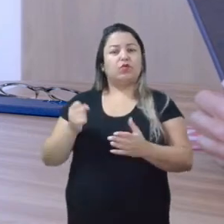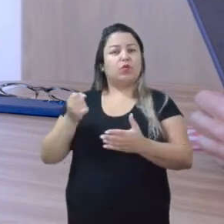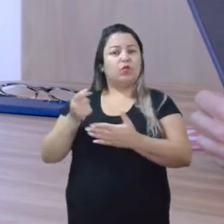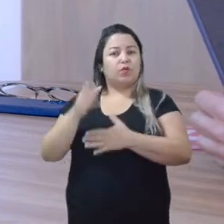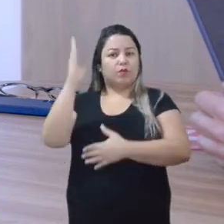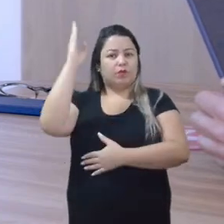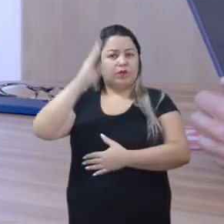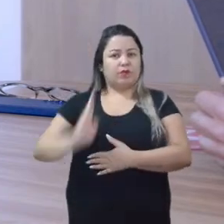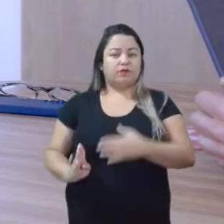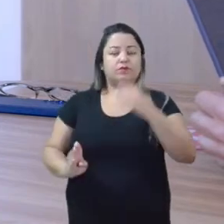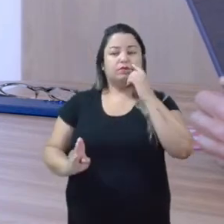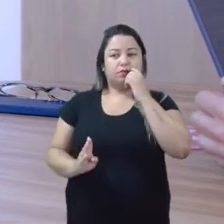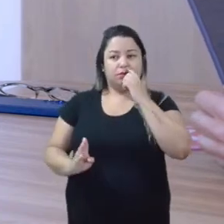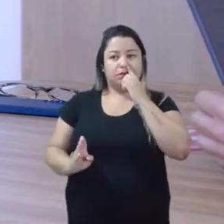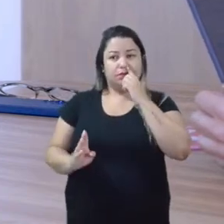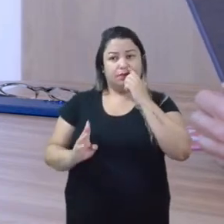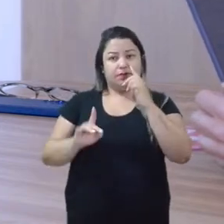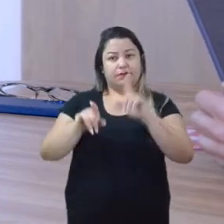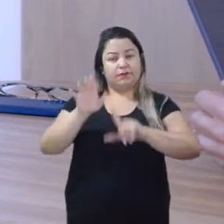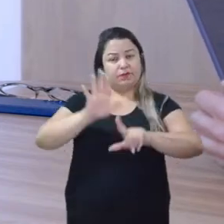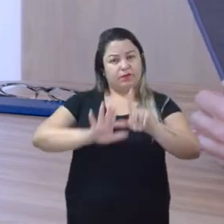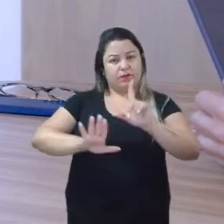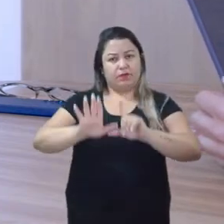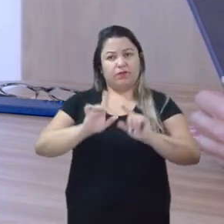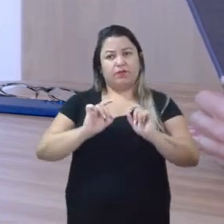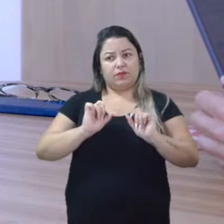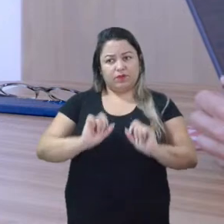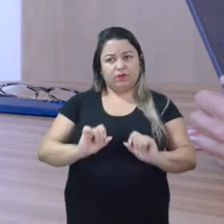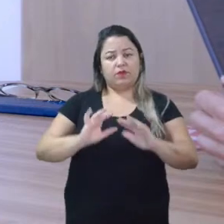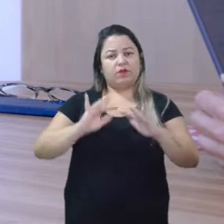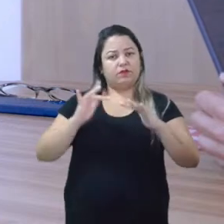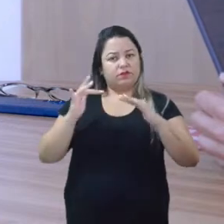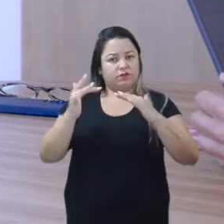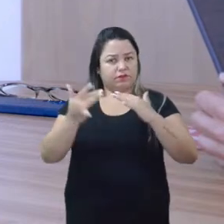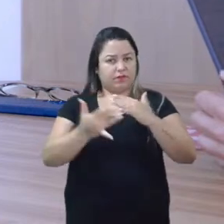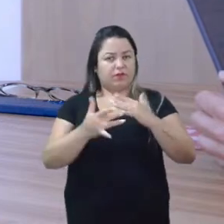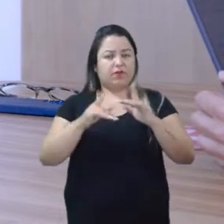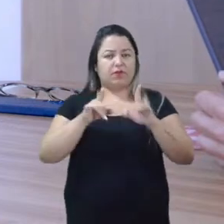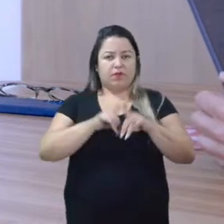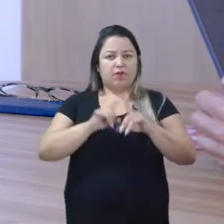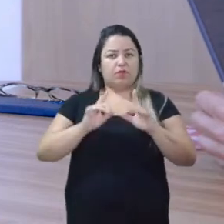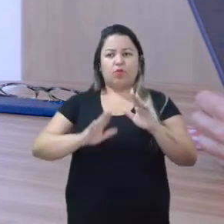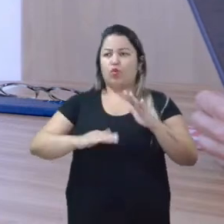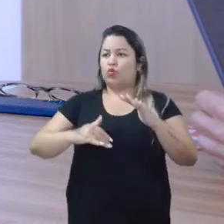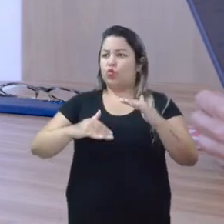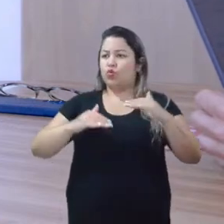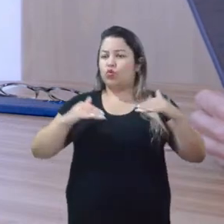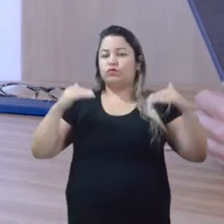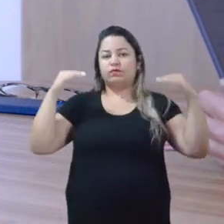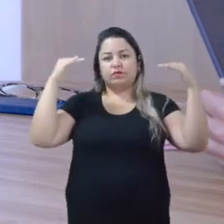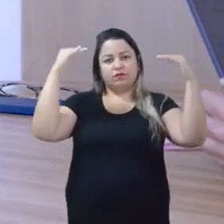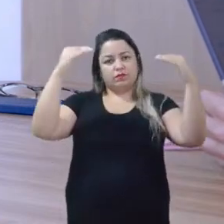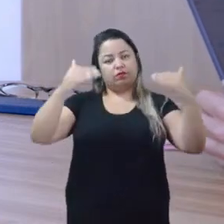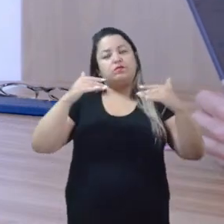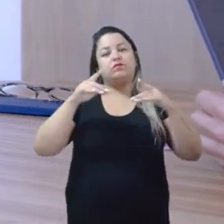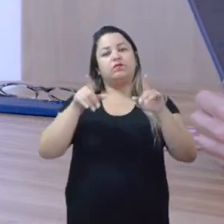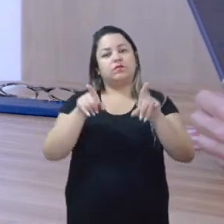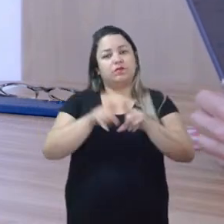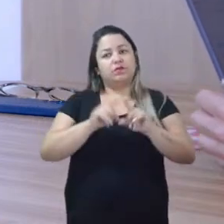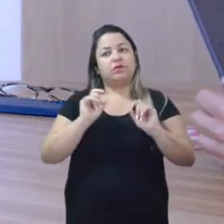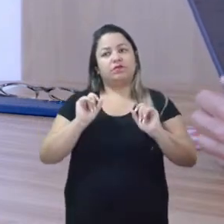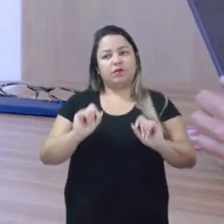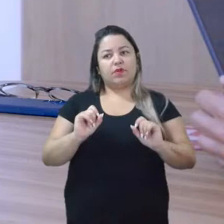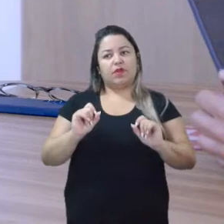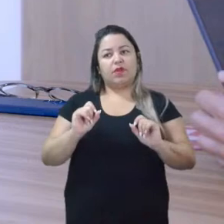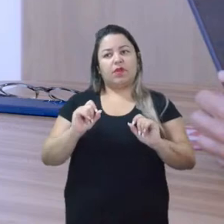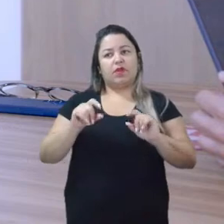realiza nas plataformas das redes sociais é muito elevado. Então nós tivemos ali, não por acaso, o Mercado Livre foi um dos